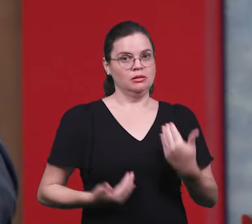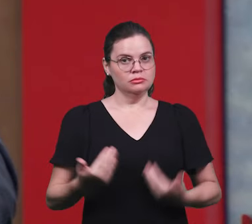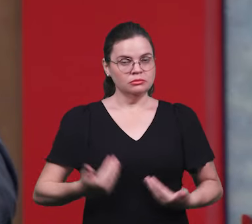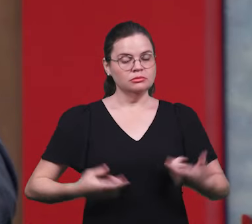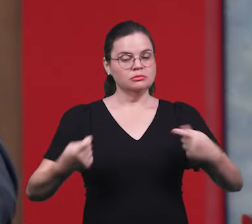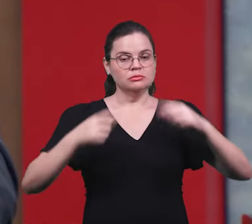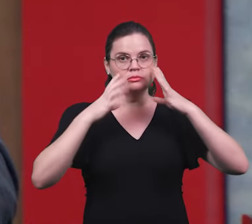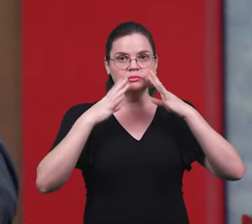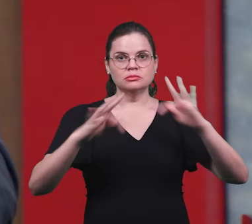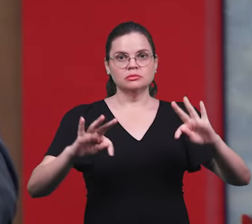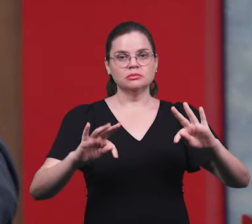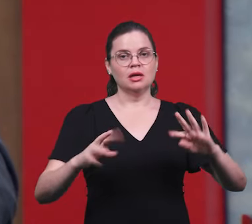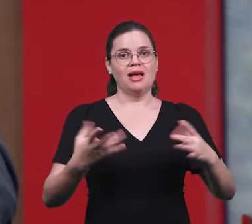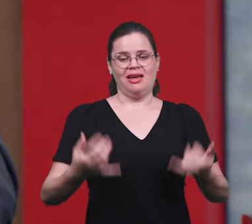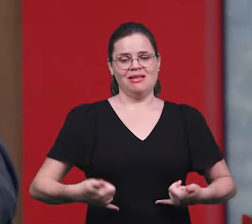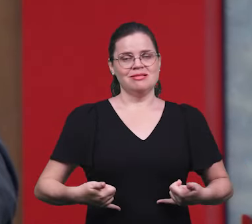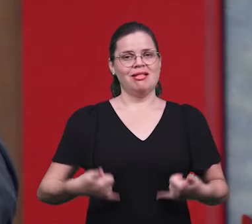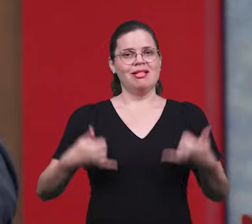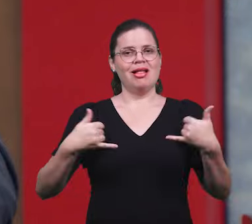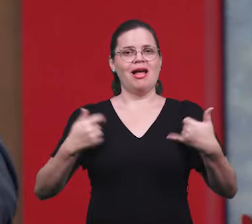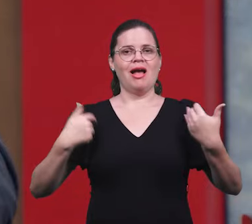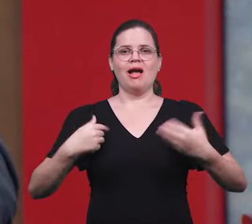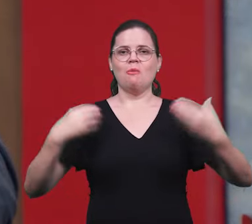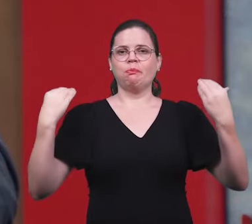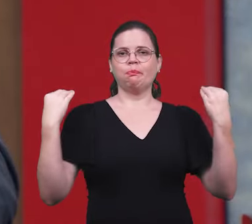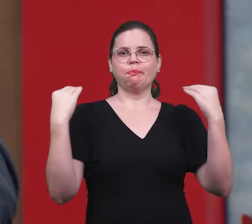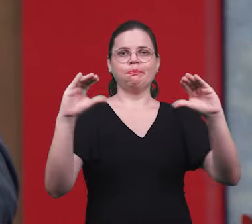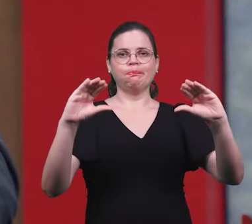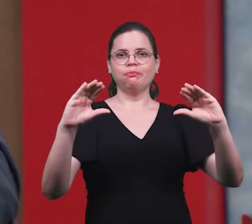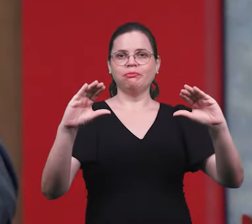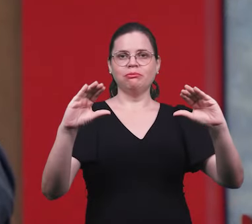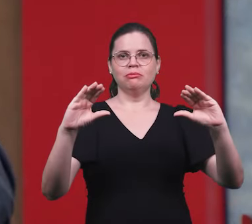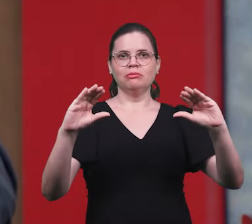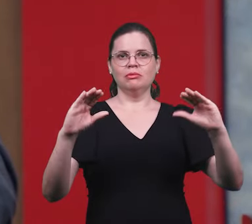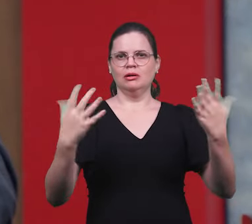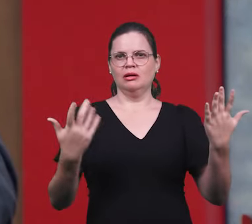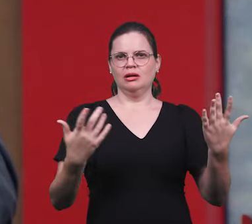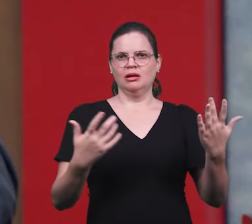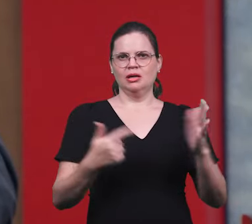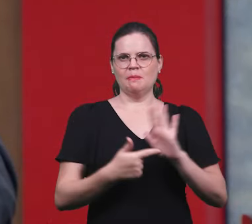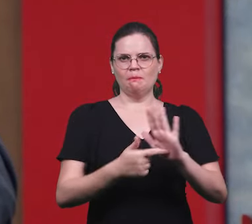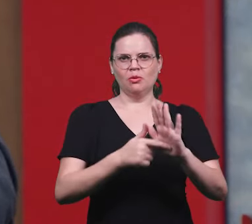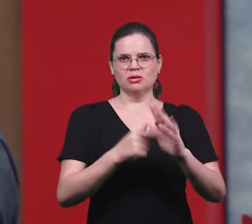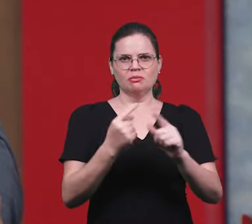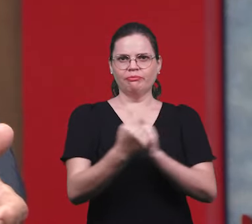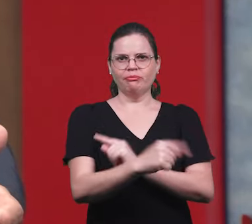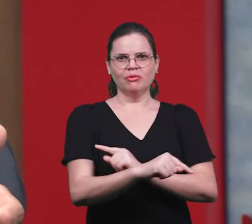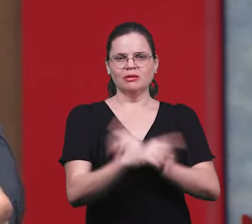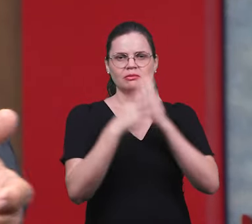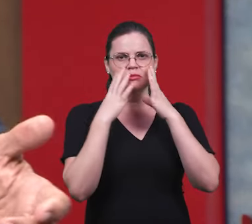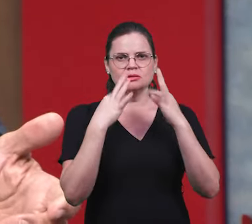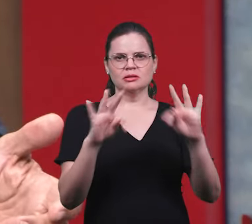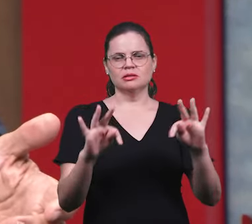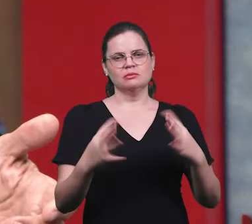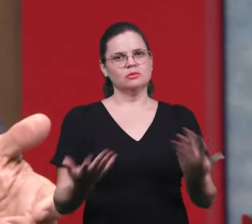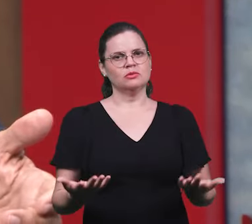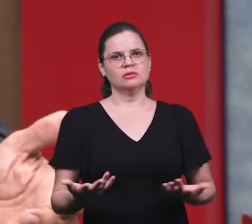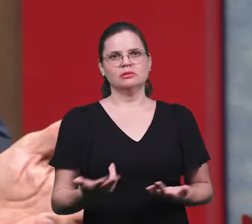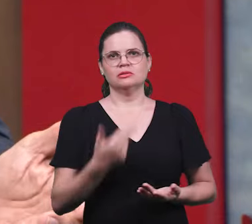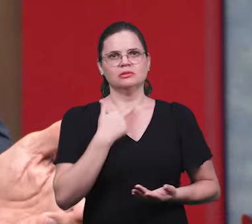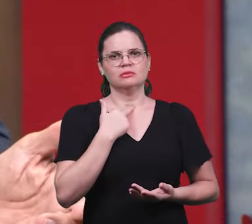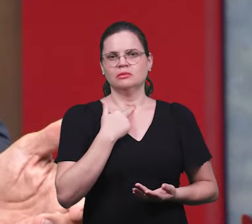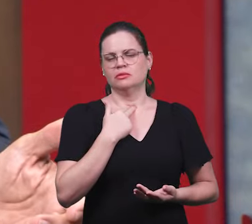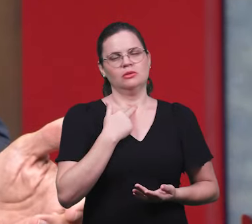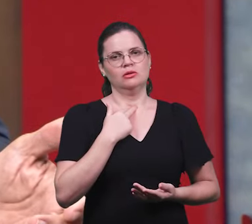vaidade nos leve a uma exposição que seja uma carnalidade, uma exposição que não é da